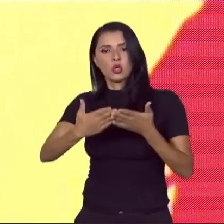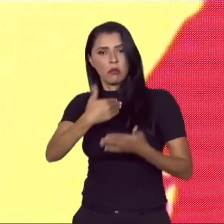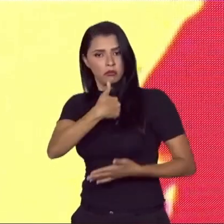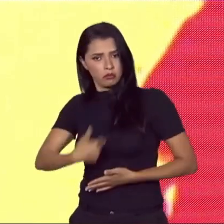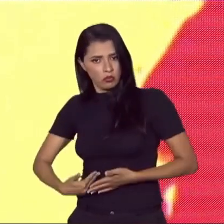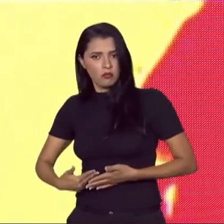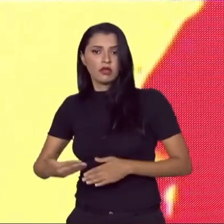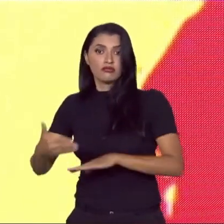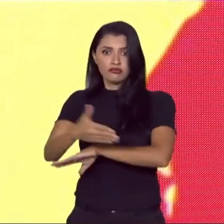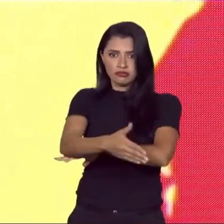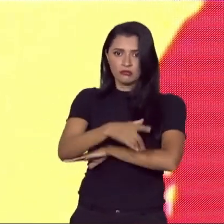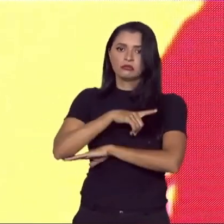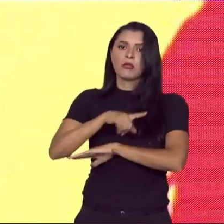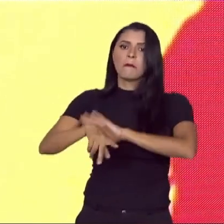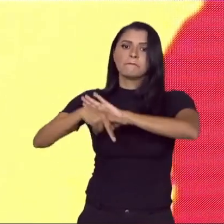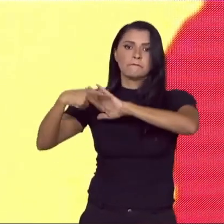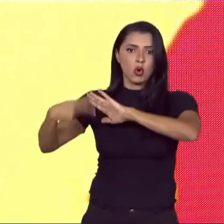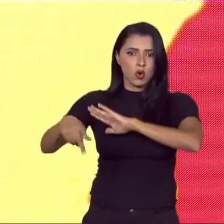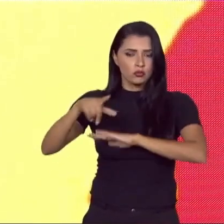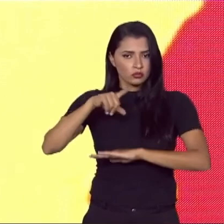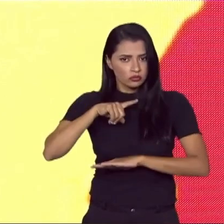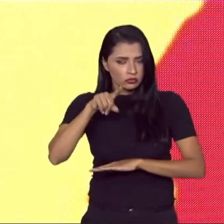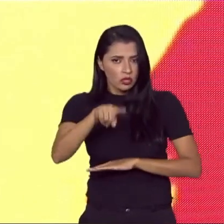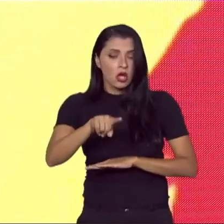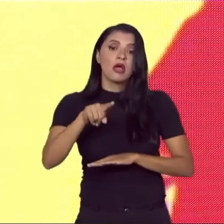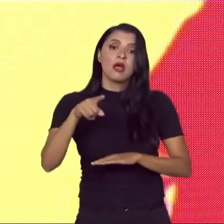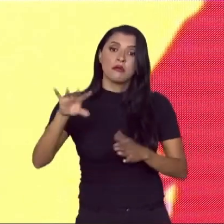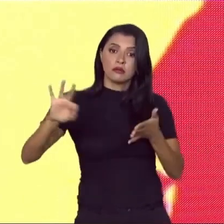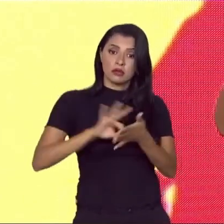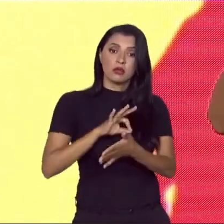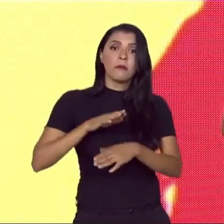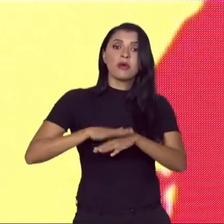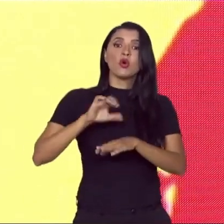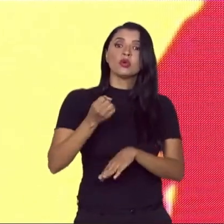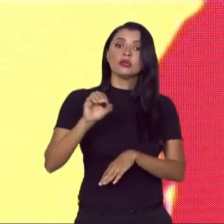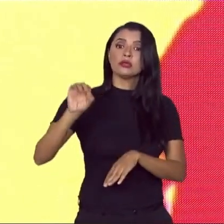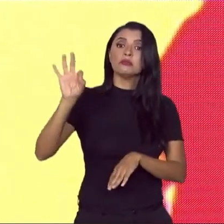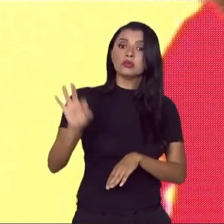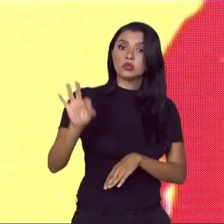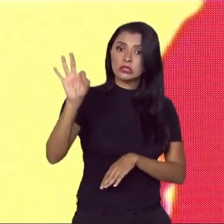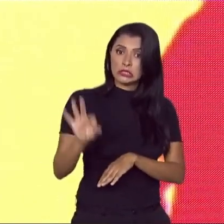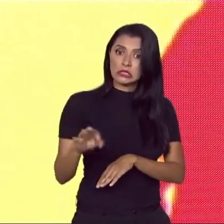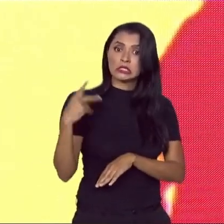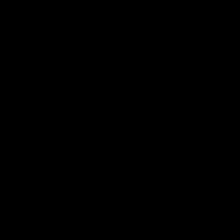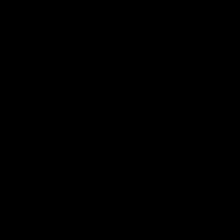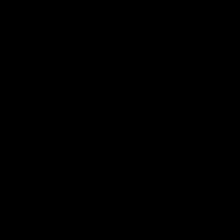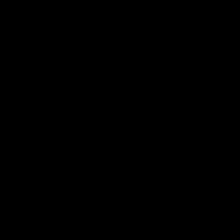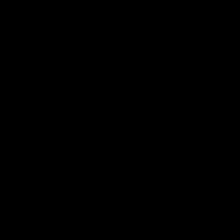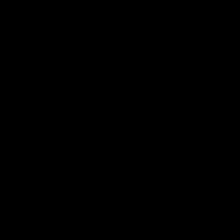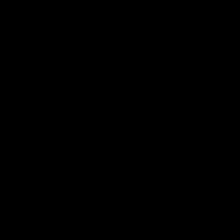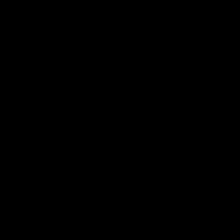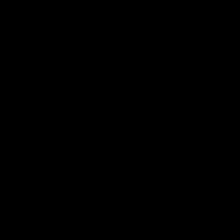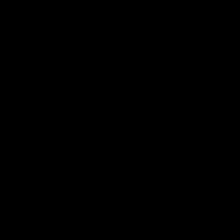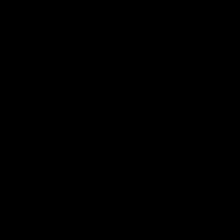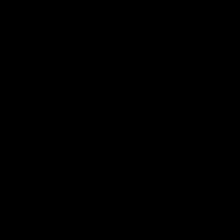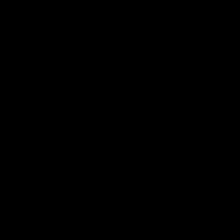do Brasil, onde estão matriculados mais de 80% de todos os alunos deste nível de ensino.